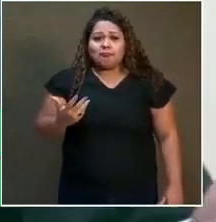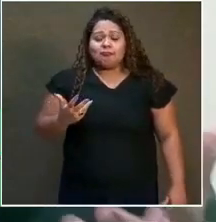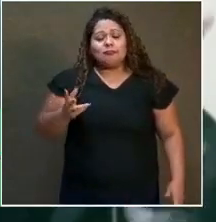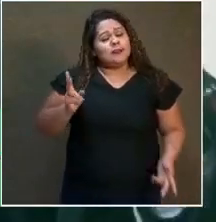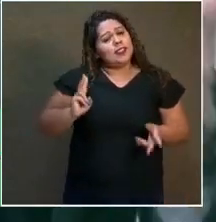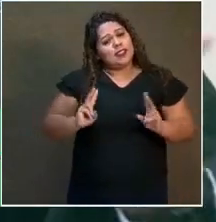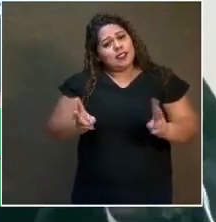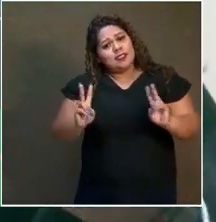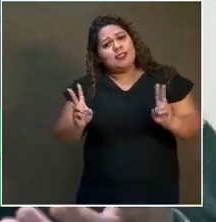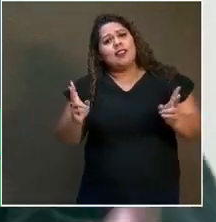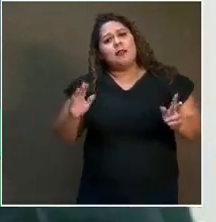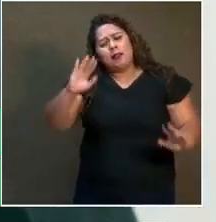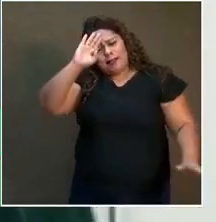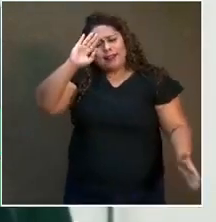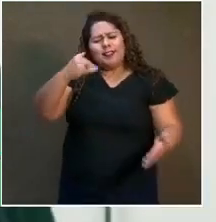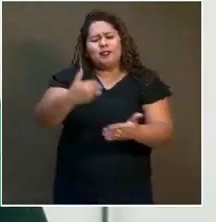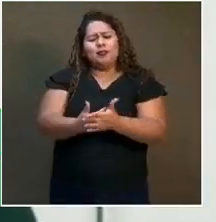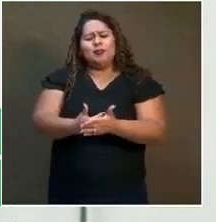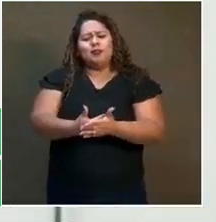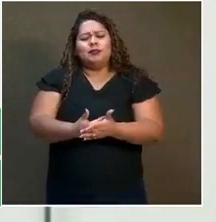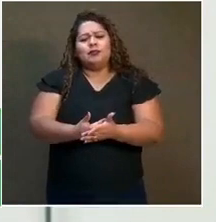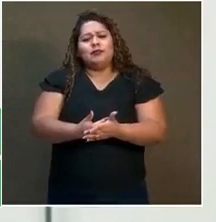se doou, aquilo que ele sempre acreditou.